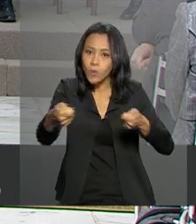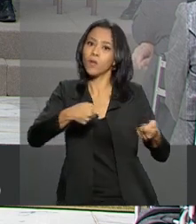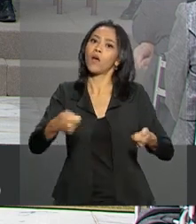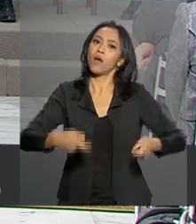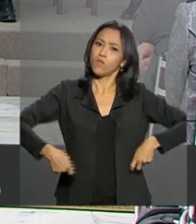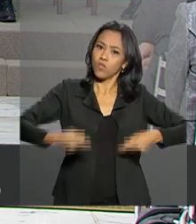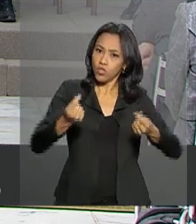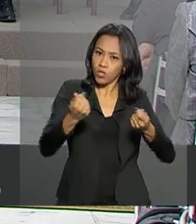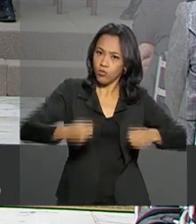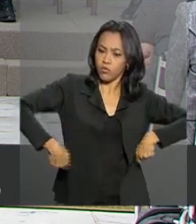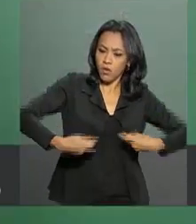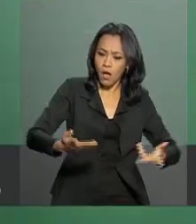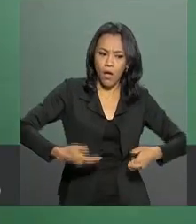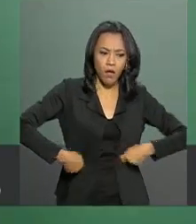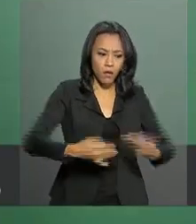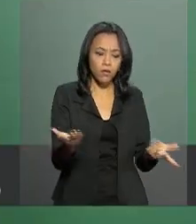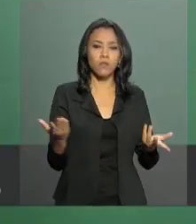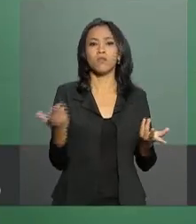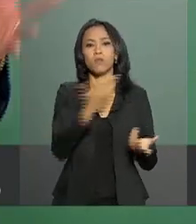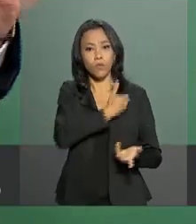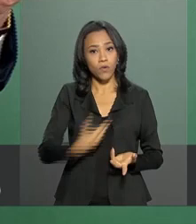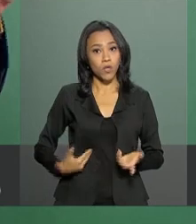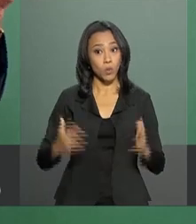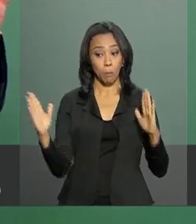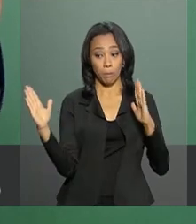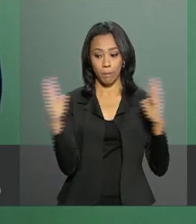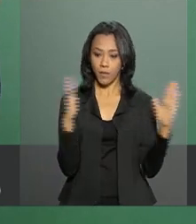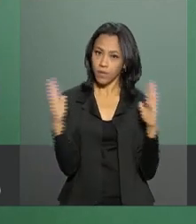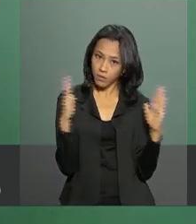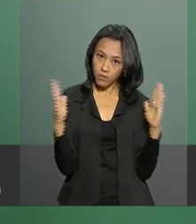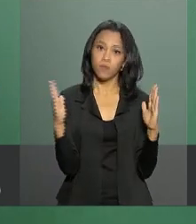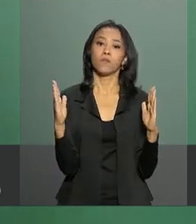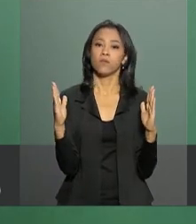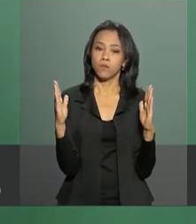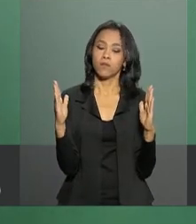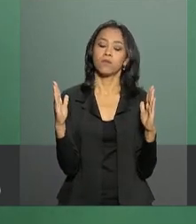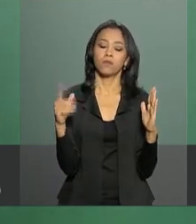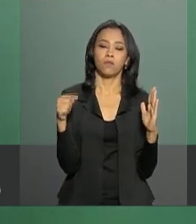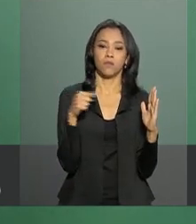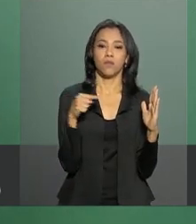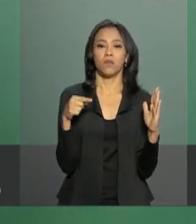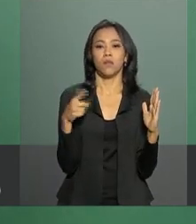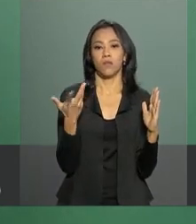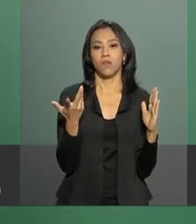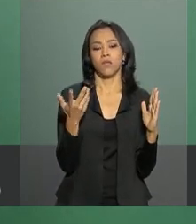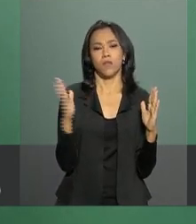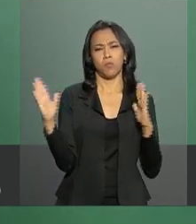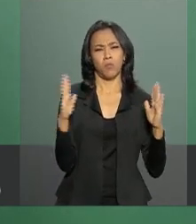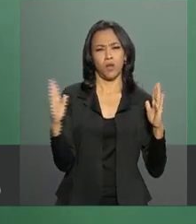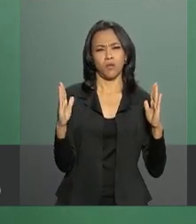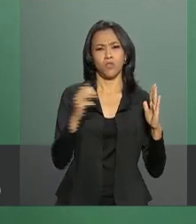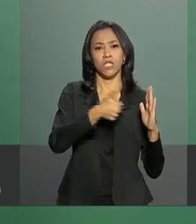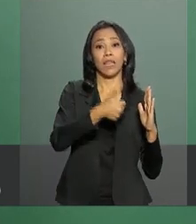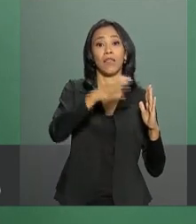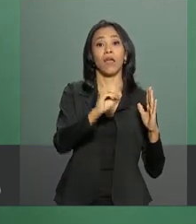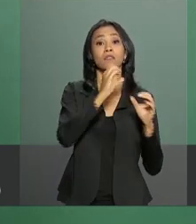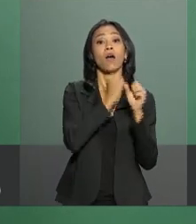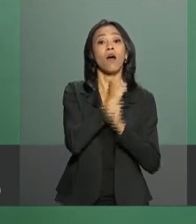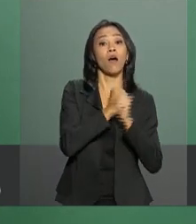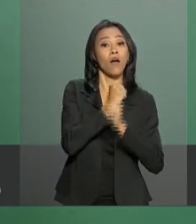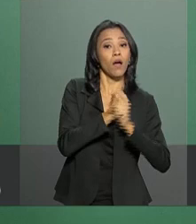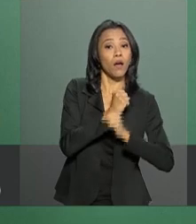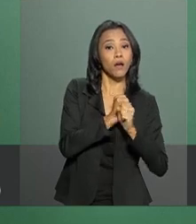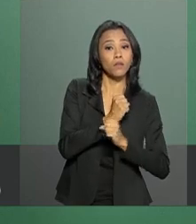de molde aqui num prazo determinado até a previsão constitucional é que num prazo de dez anos nós possamos